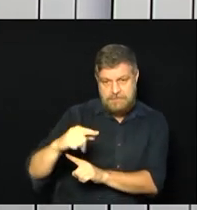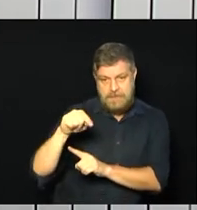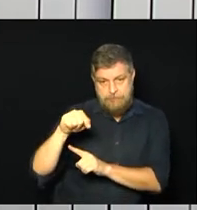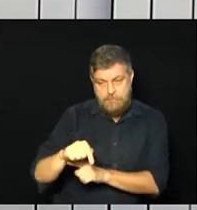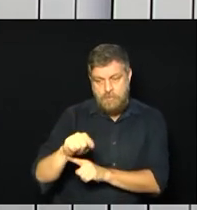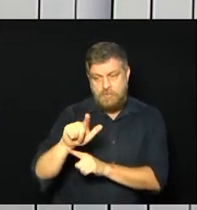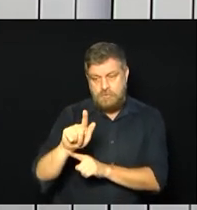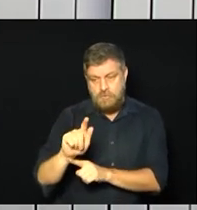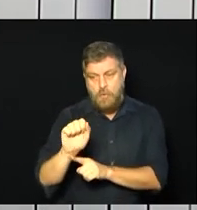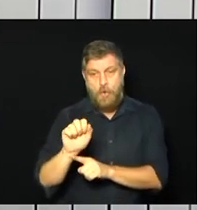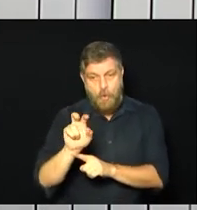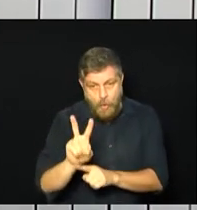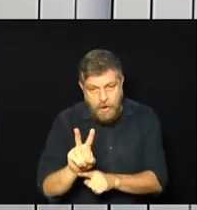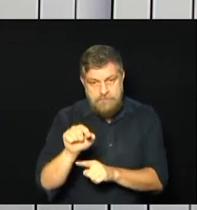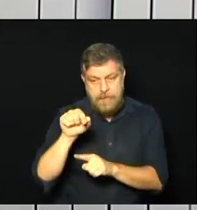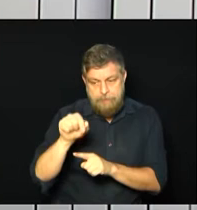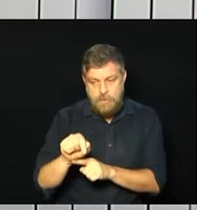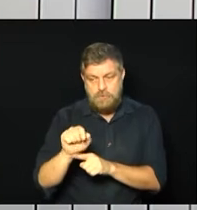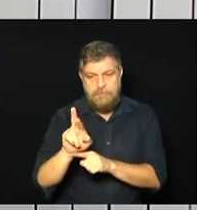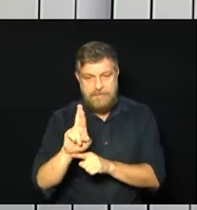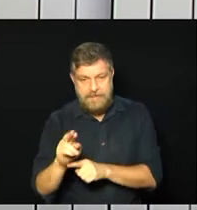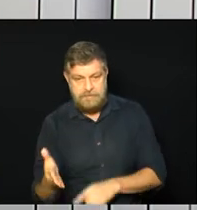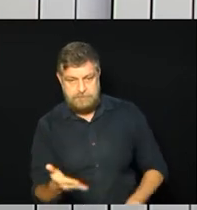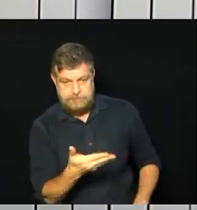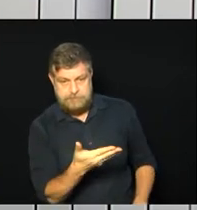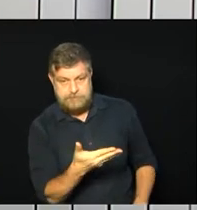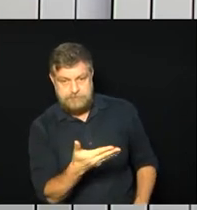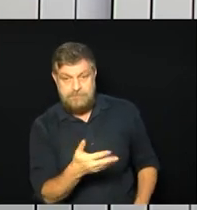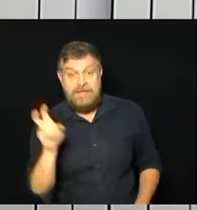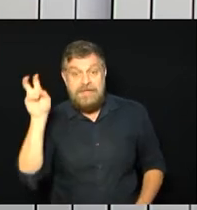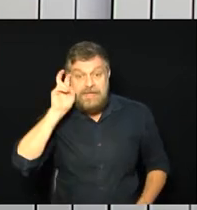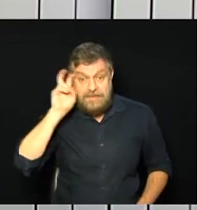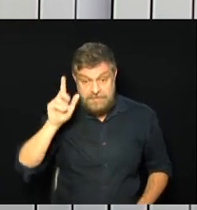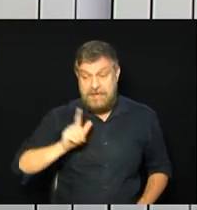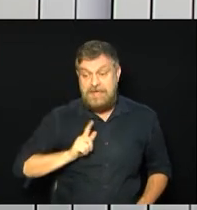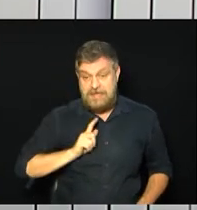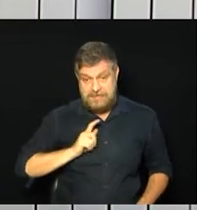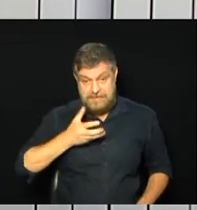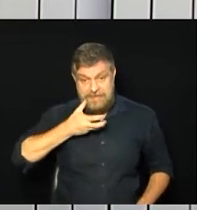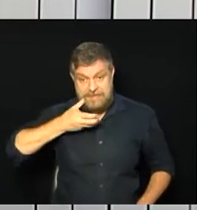cepat.campinas.sp.gov.br e conferir as vagas que estão disponíveis para esta quinta-feira, que são